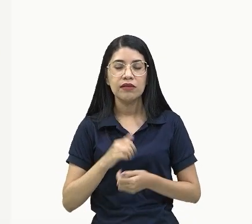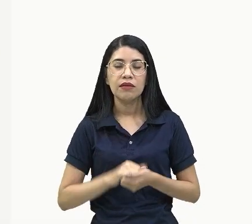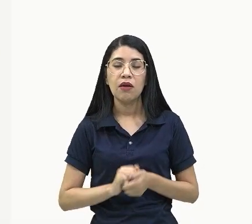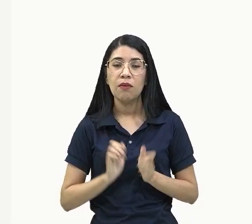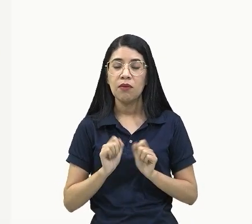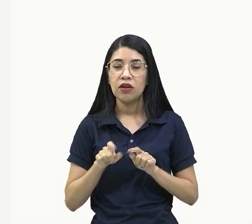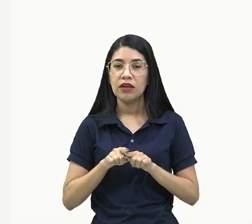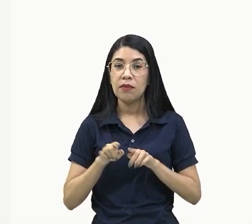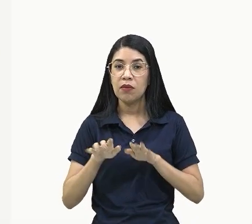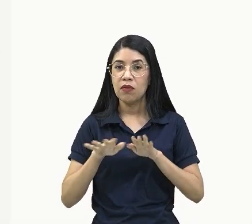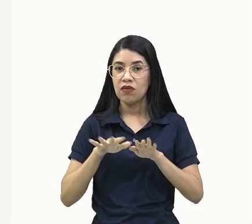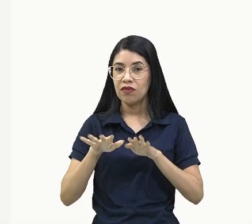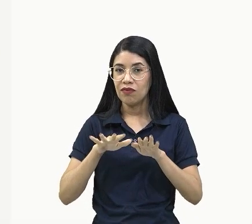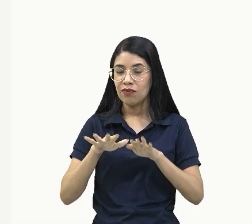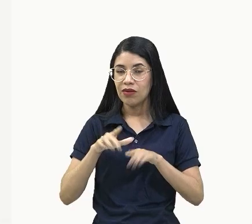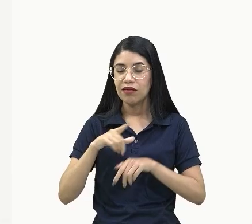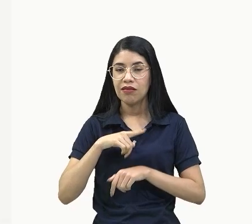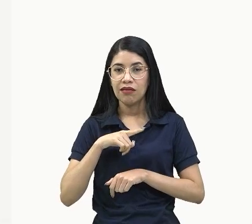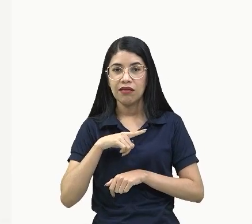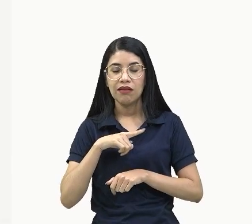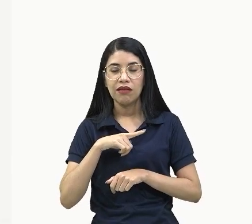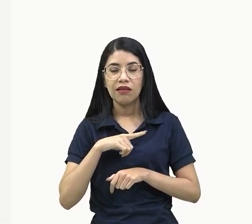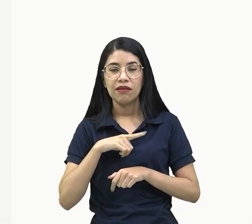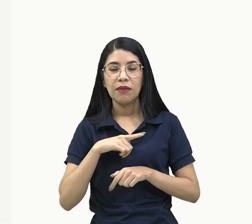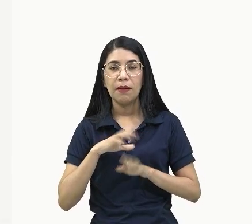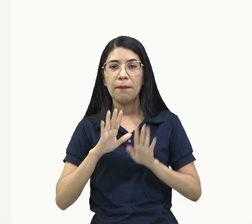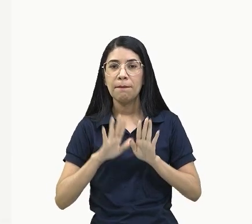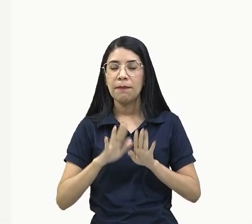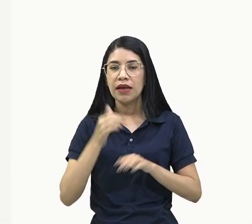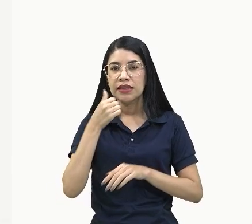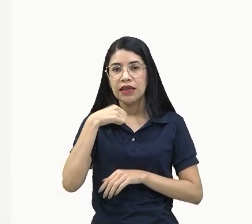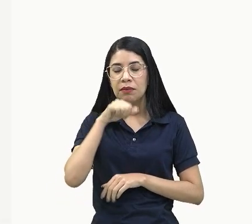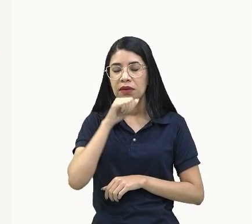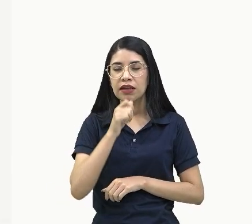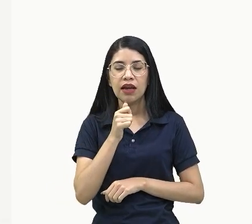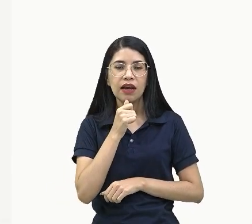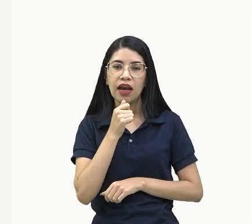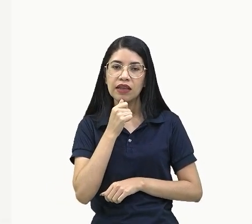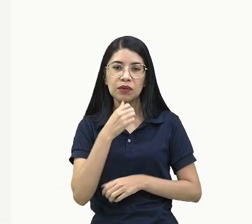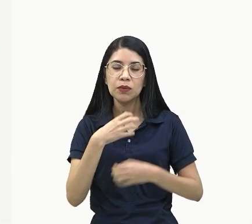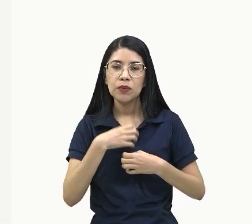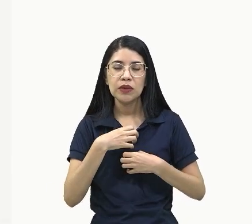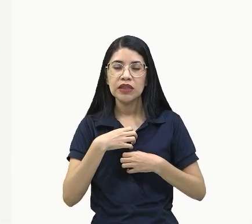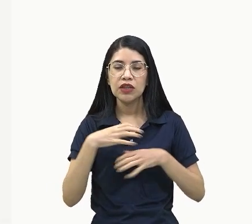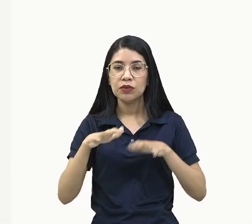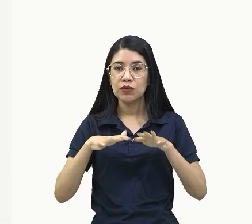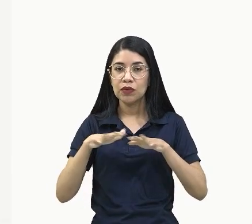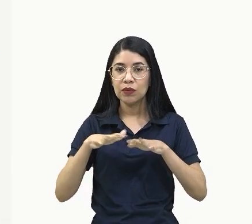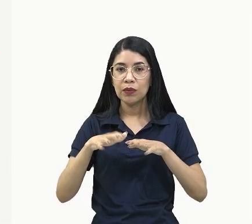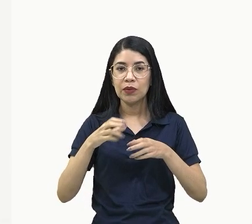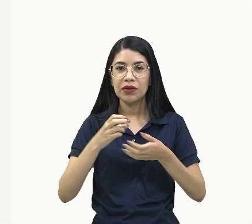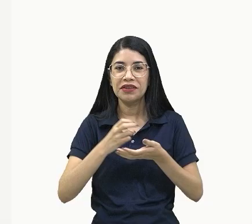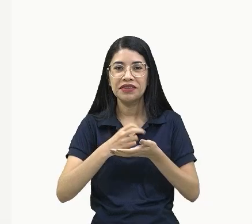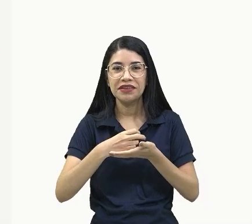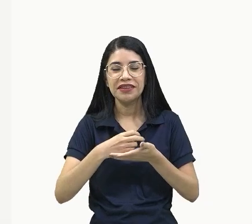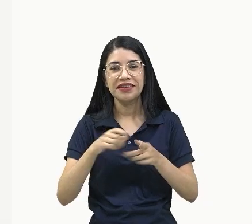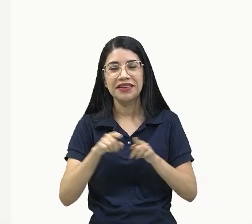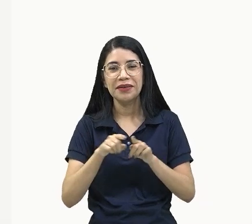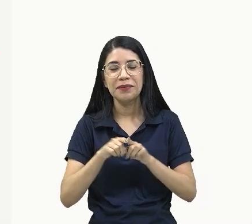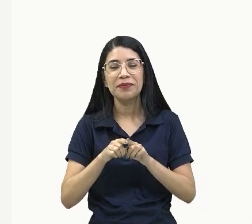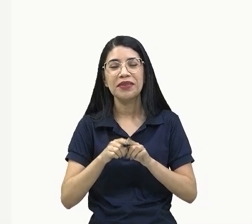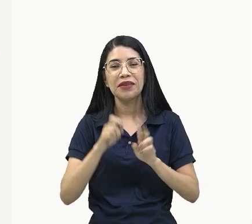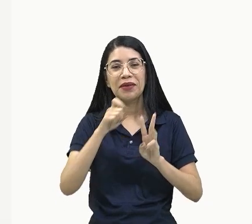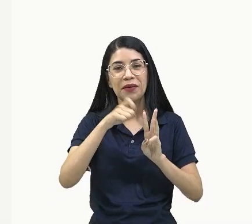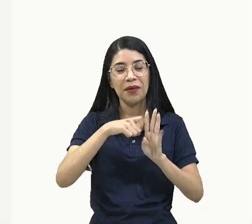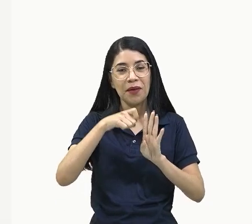se mover, mas a mãe ainda não sente. A partir ali já do 4º ao 6º mês, o feto ele